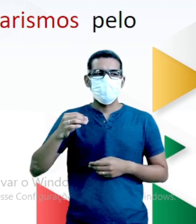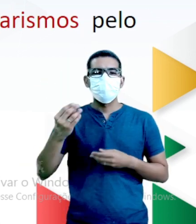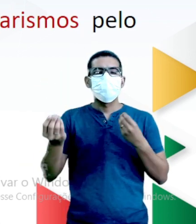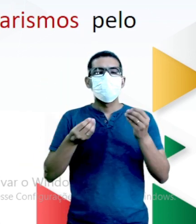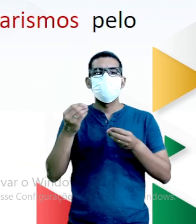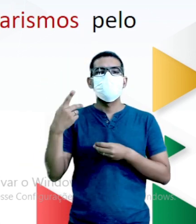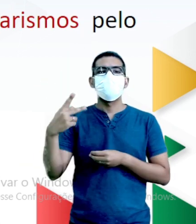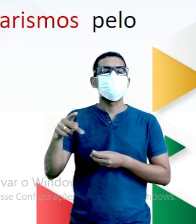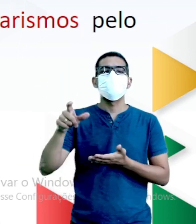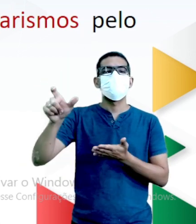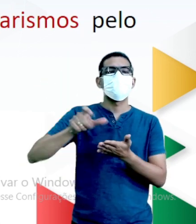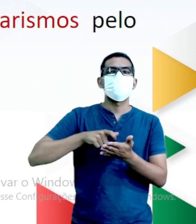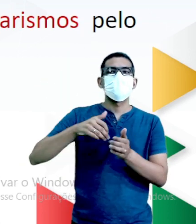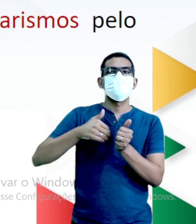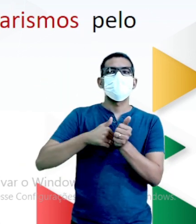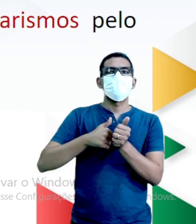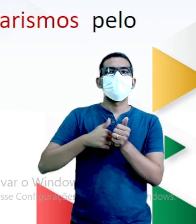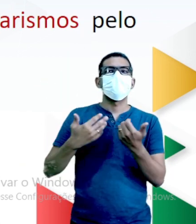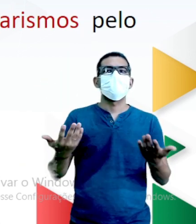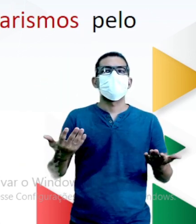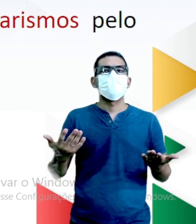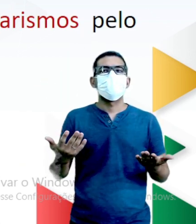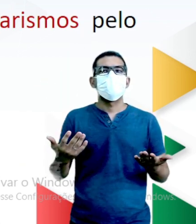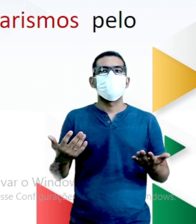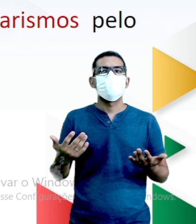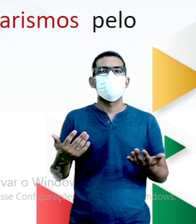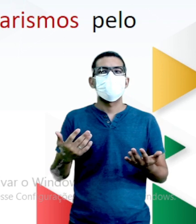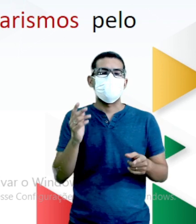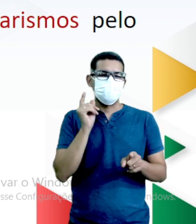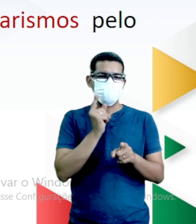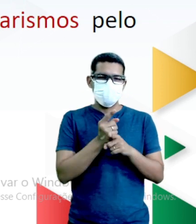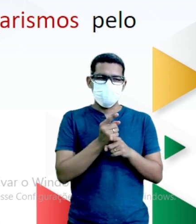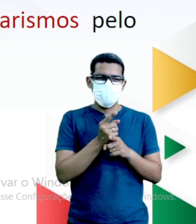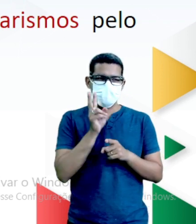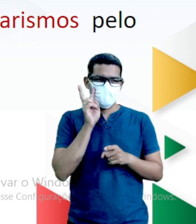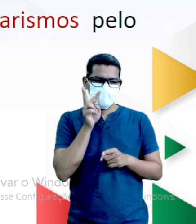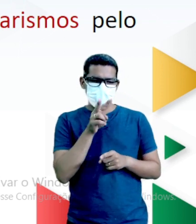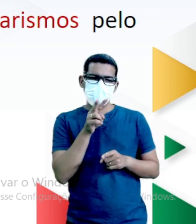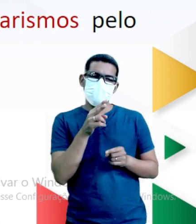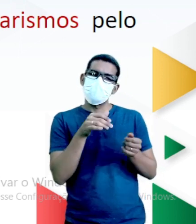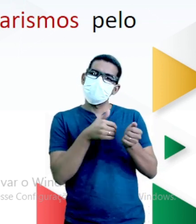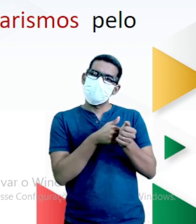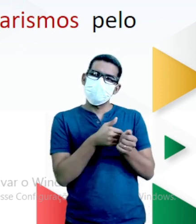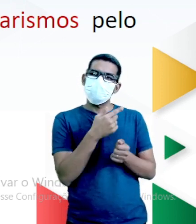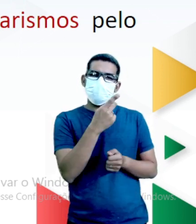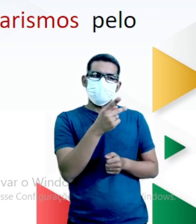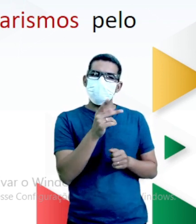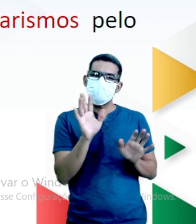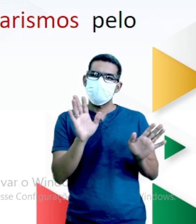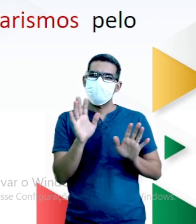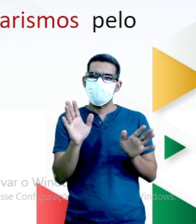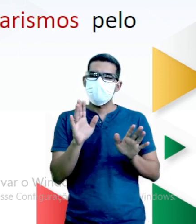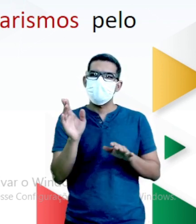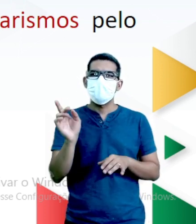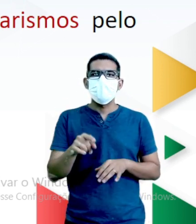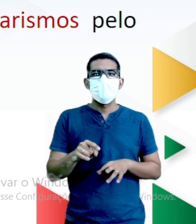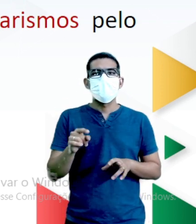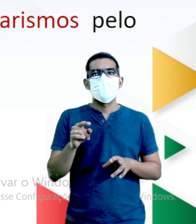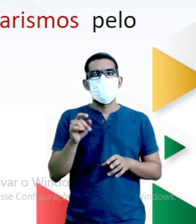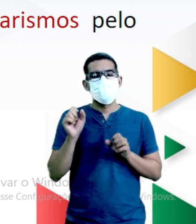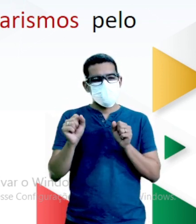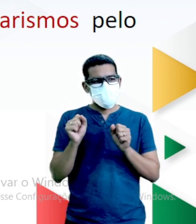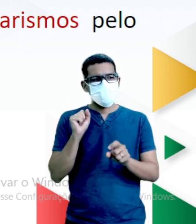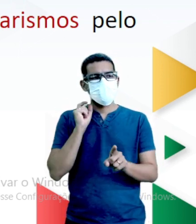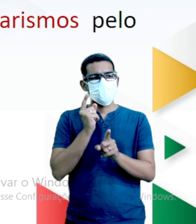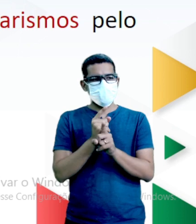cartão de débito diário. Vai fazer isso na vida real não, tá? Deixa os outros com a senha dele aí. É só uma questão que é possível